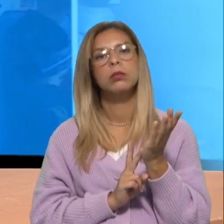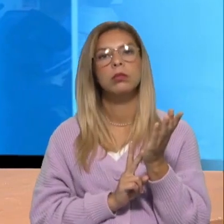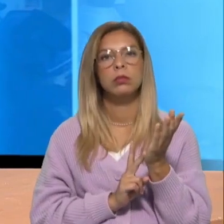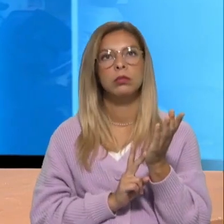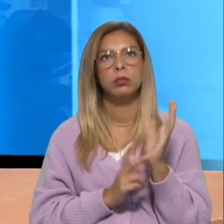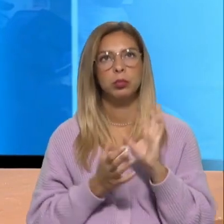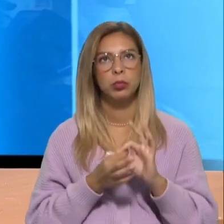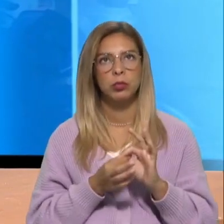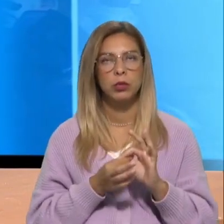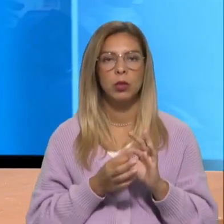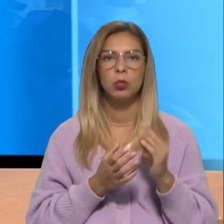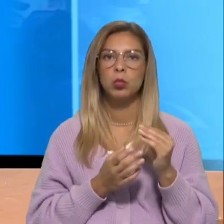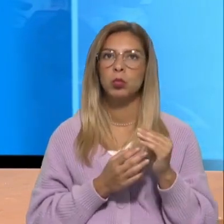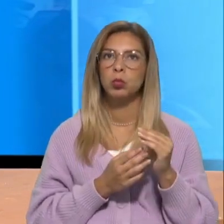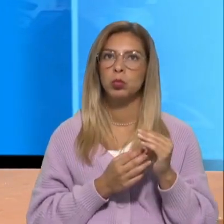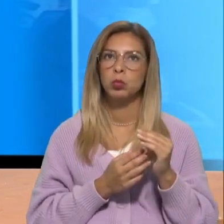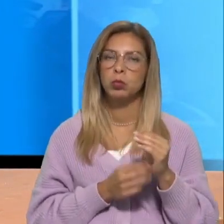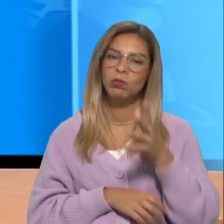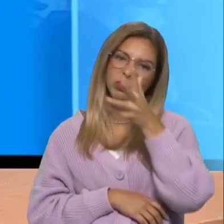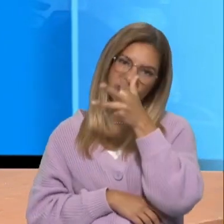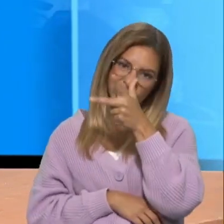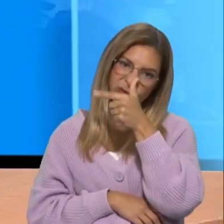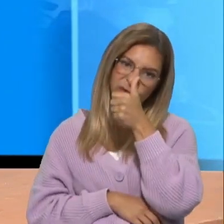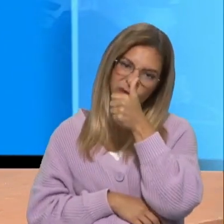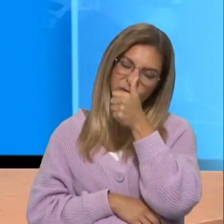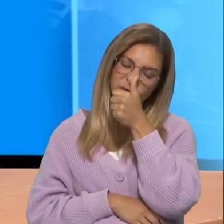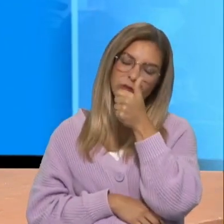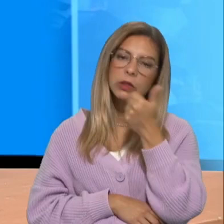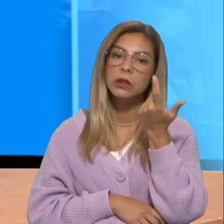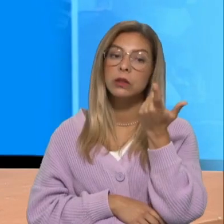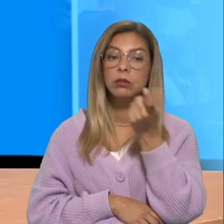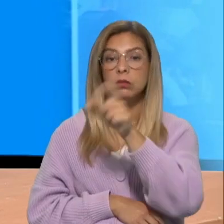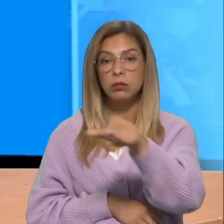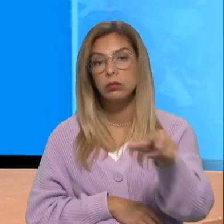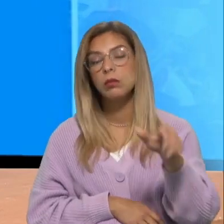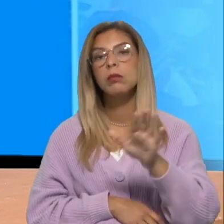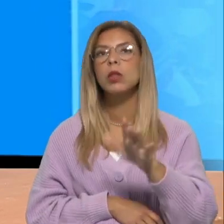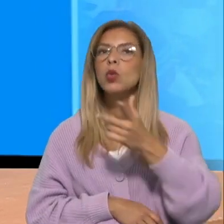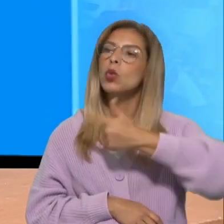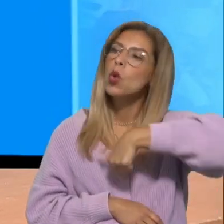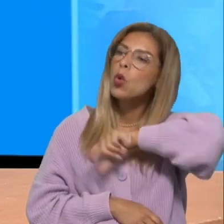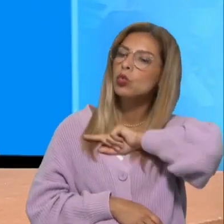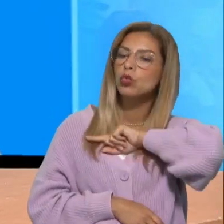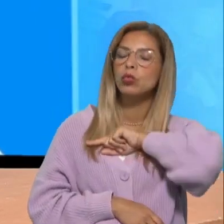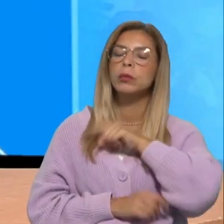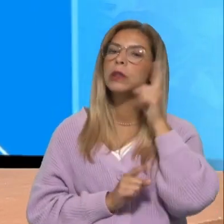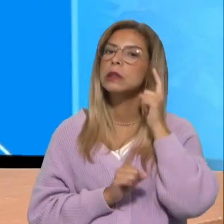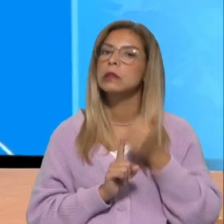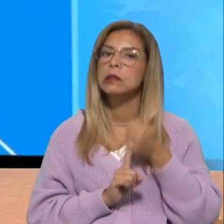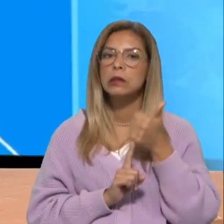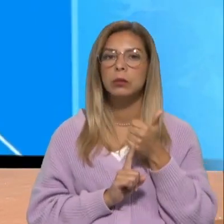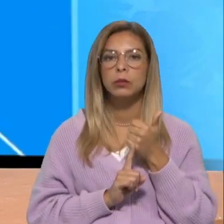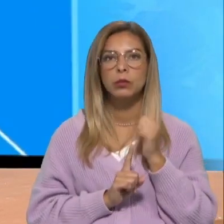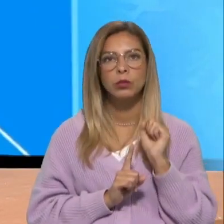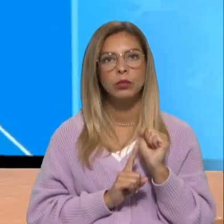facto, um dia muito triste para a humanidade, mas dizia eu que nós temos esta dimensão,